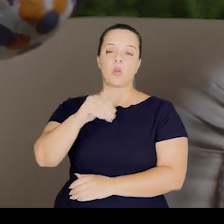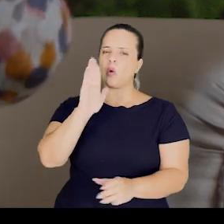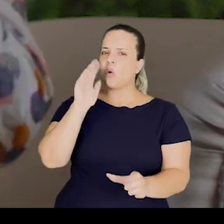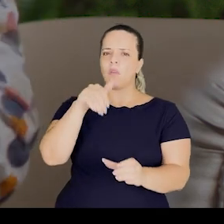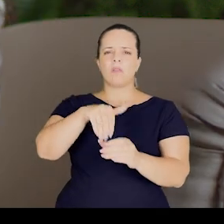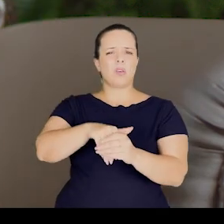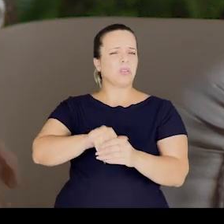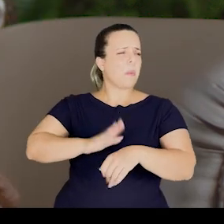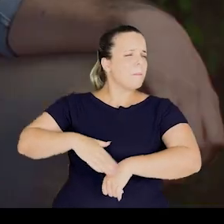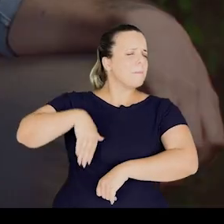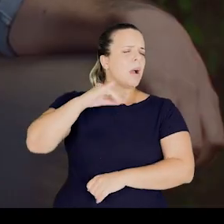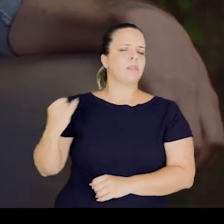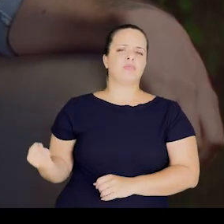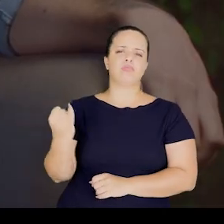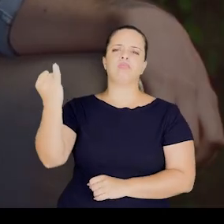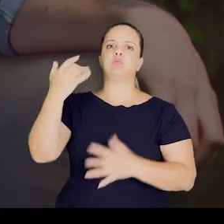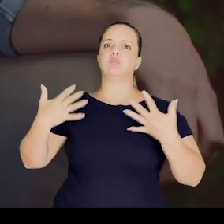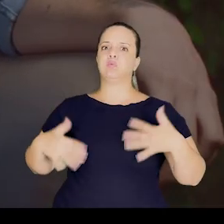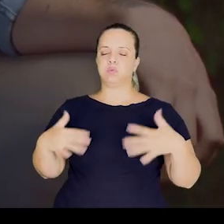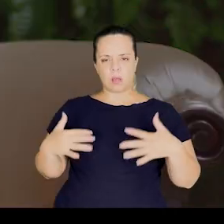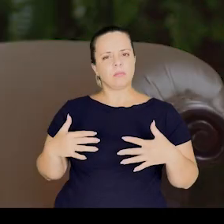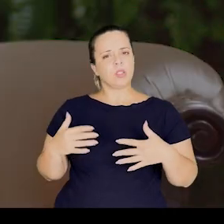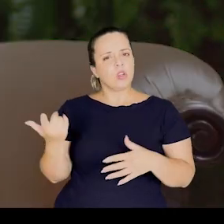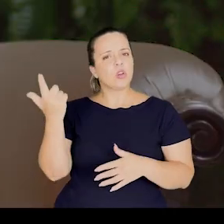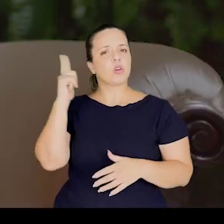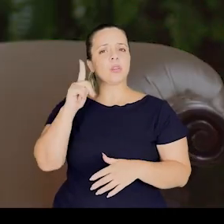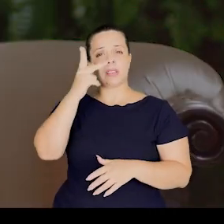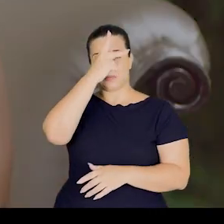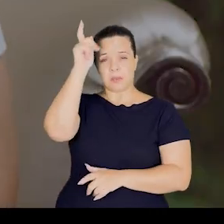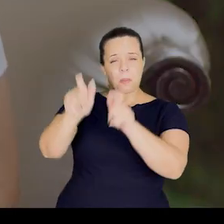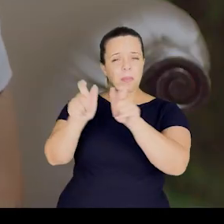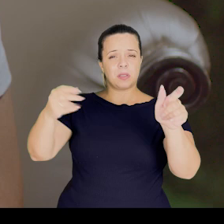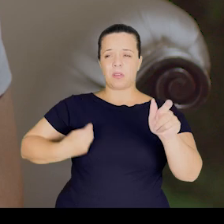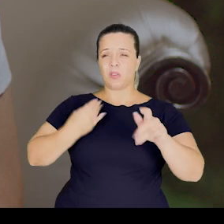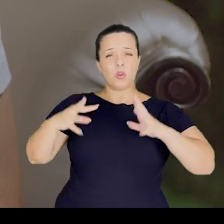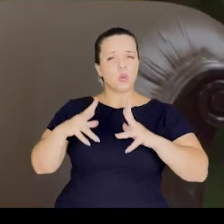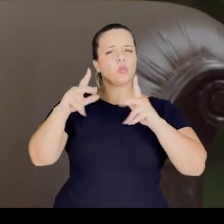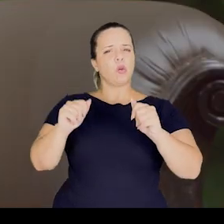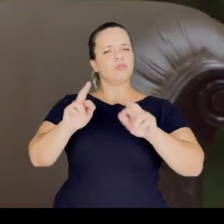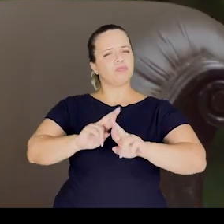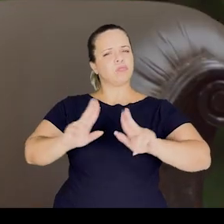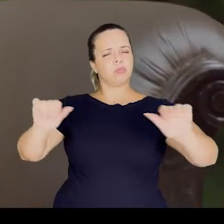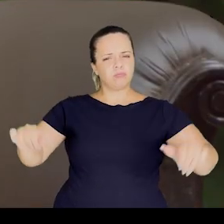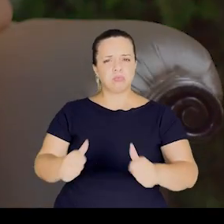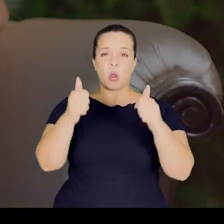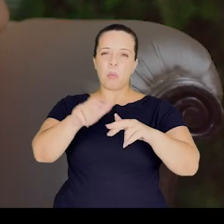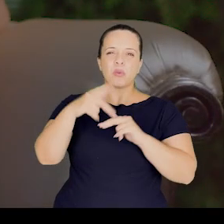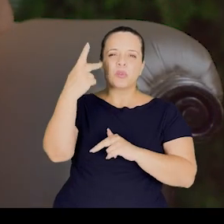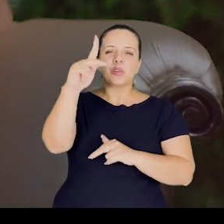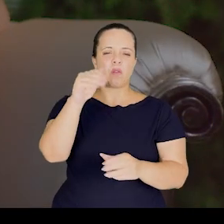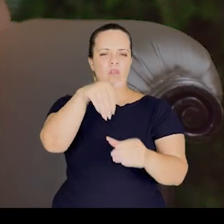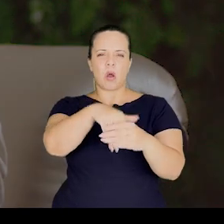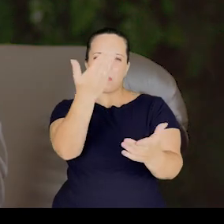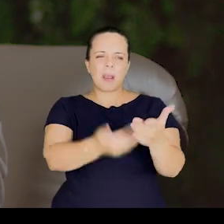O voto é o que há de mais valioso para a democracia. É o que faz a diferença na vida de todos. Por isso, não deixe o seu